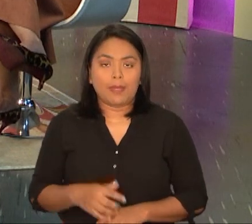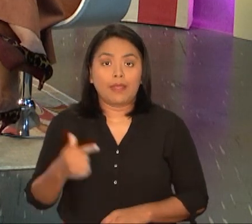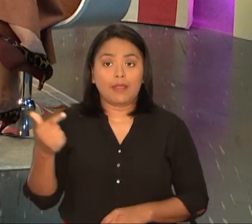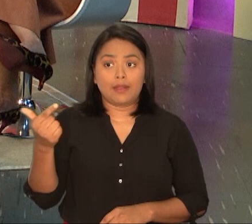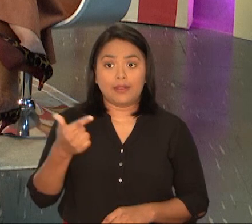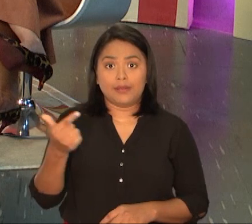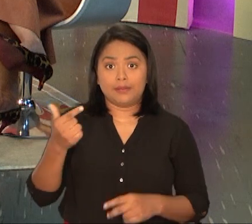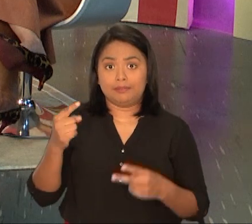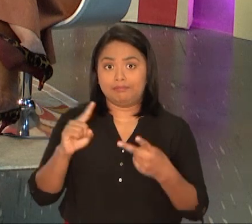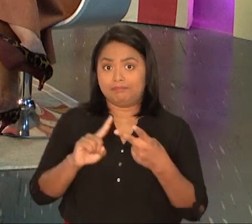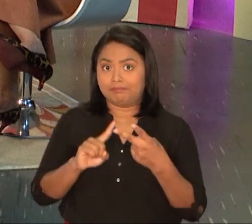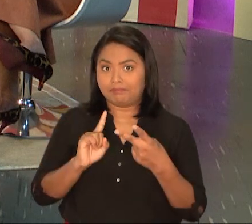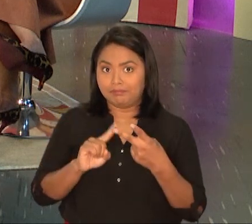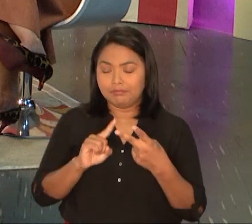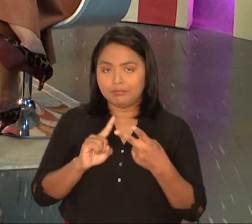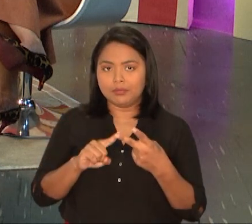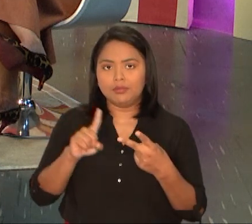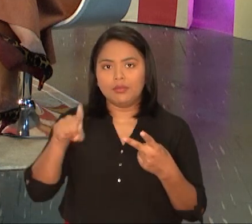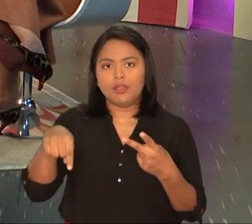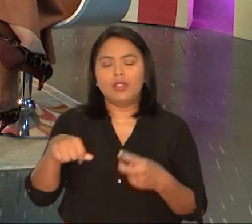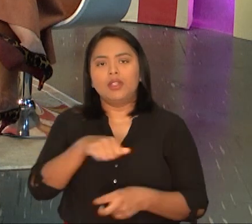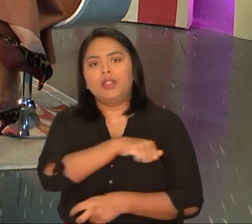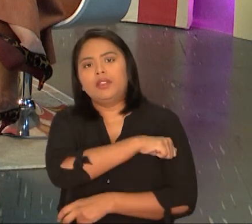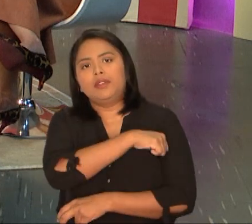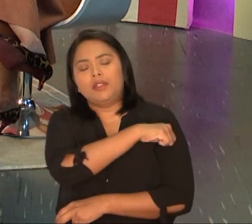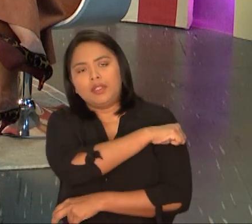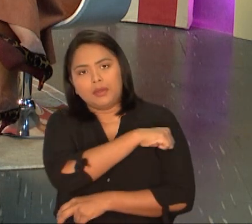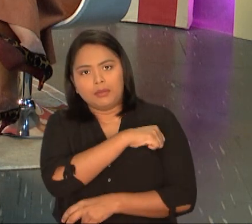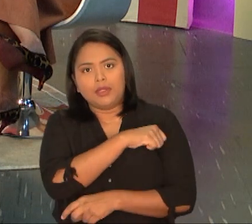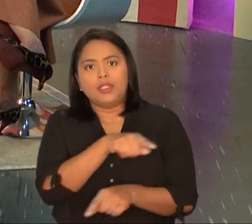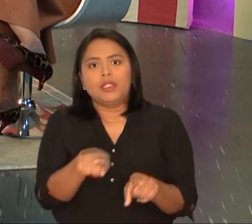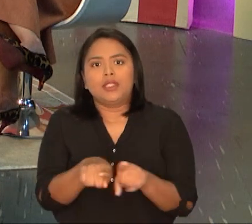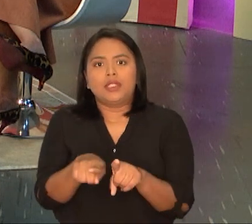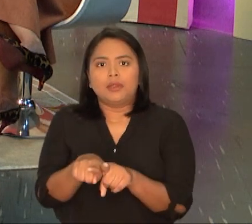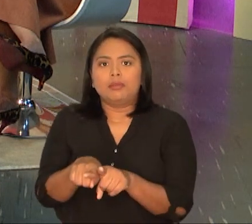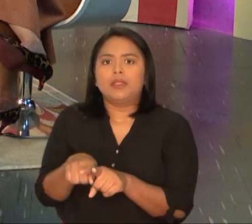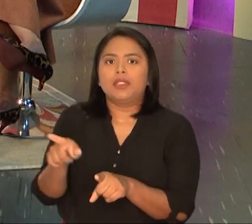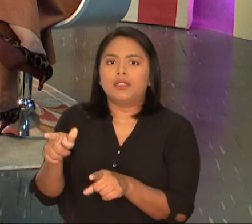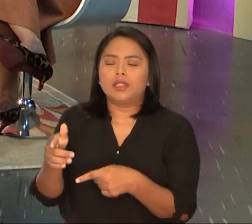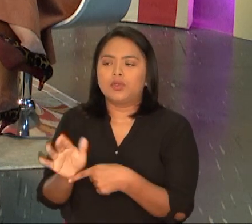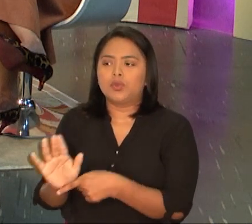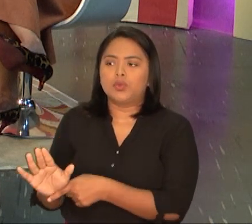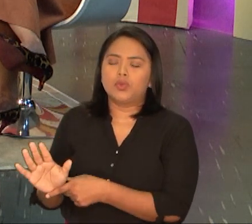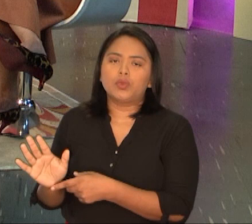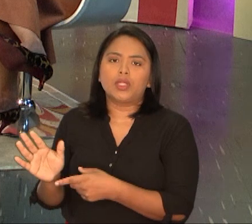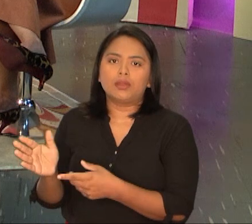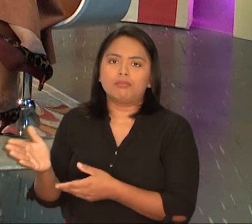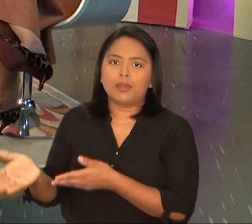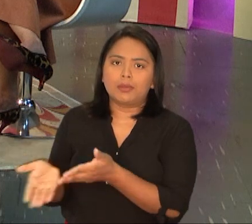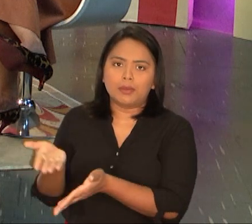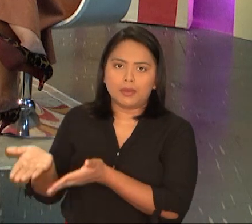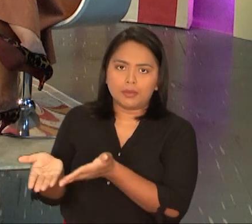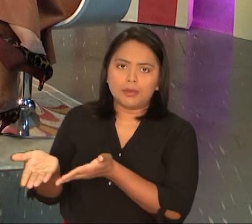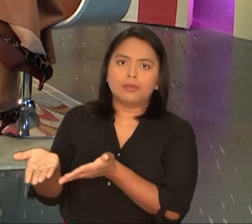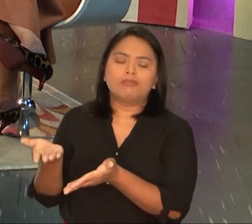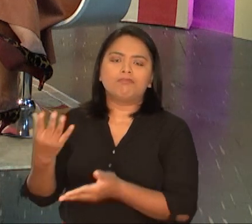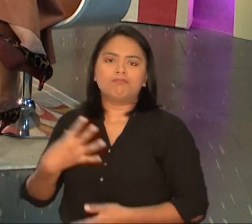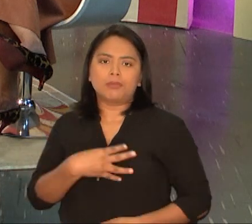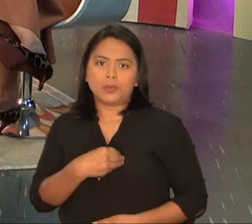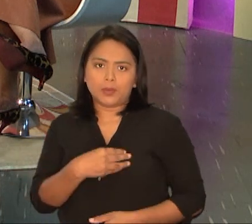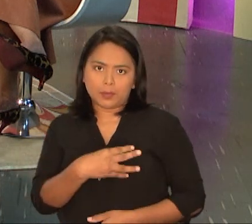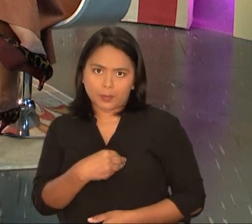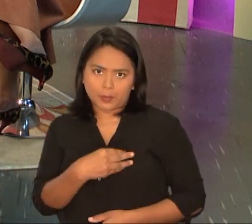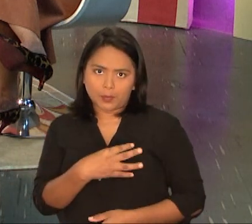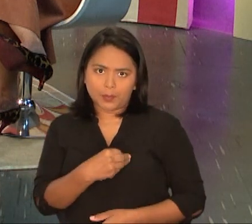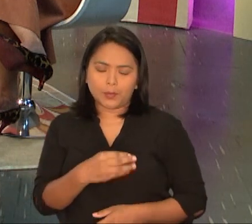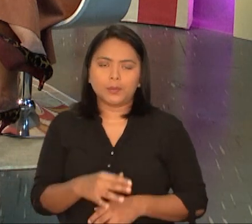enfermeira e consultora em amamentação, Jéssica Soares. Ela é nascida e criada em Roraima, filha mais velha